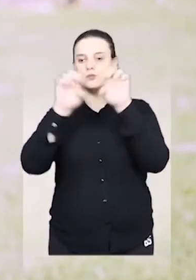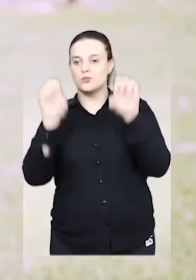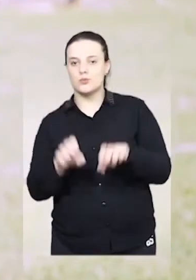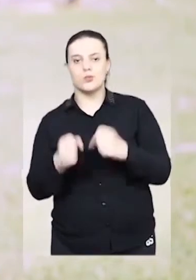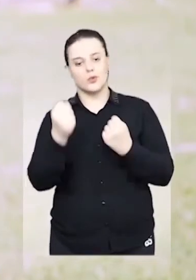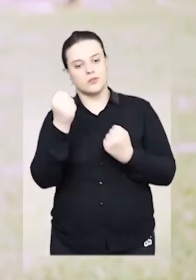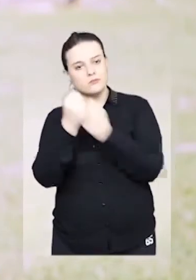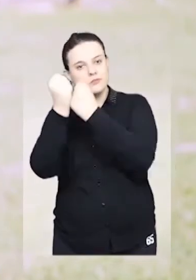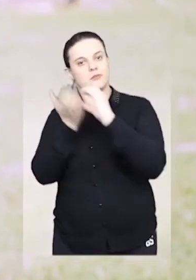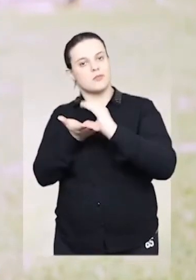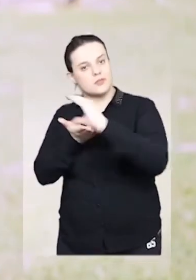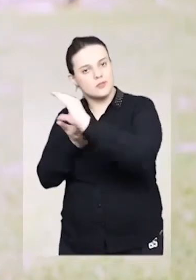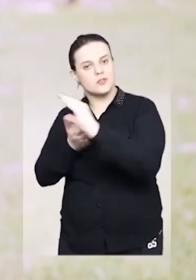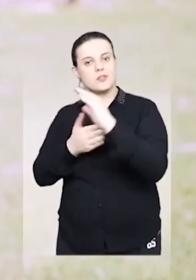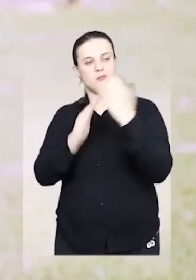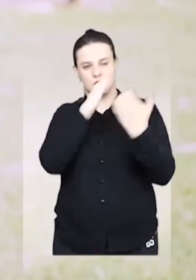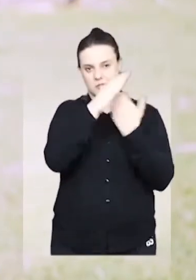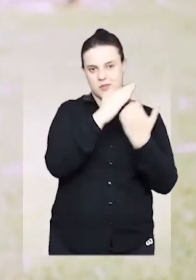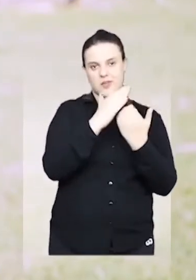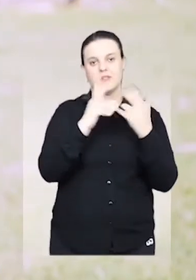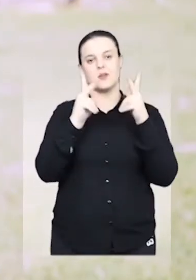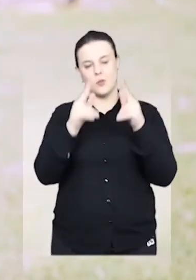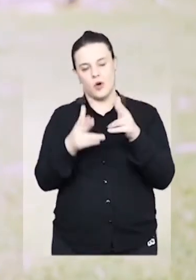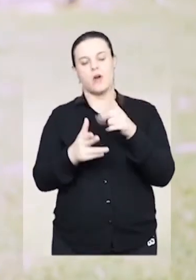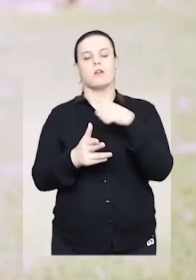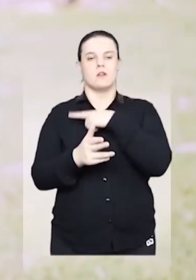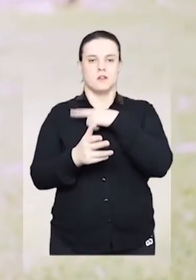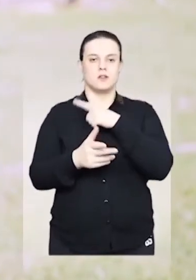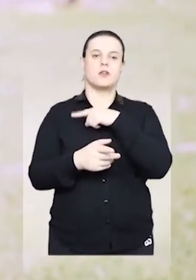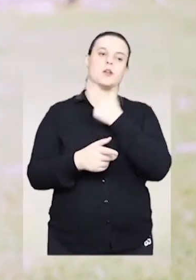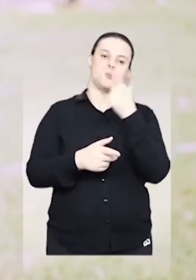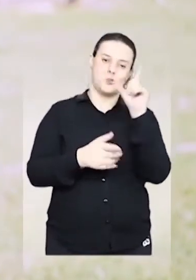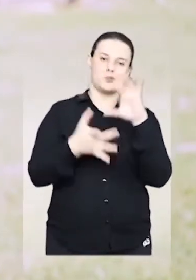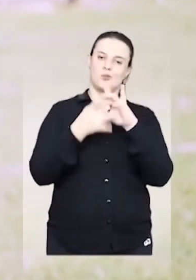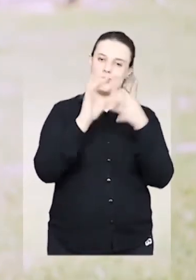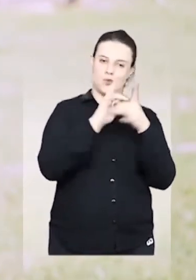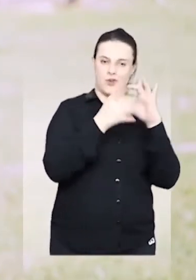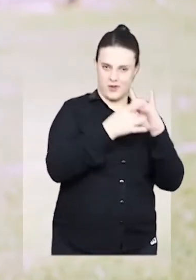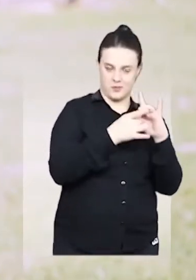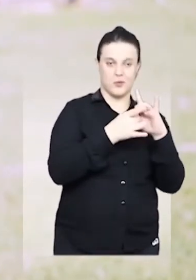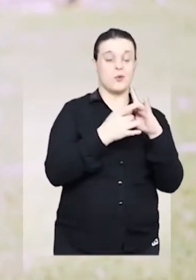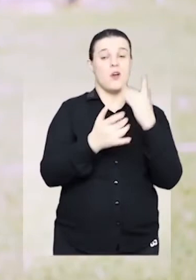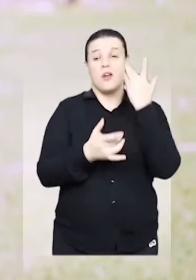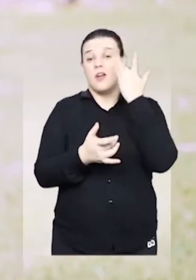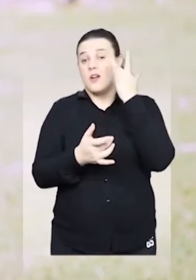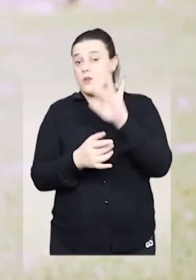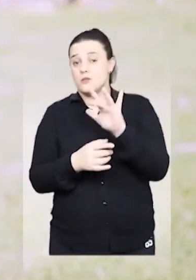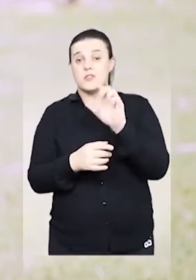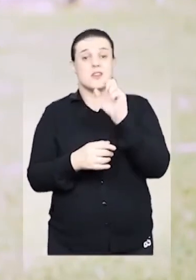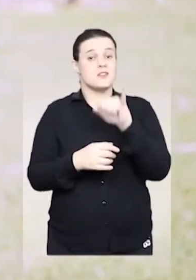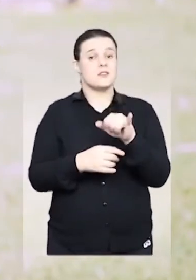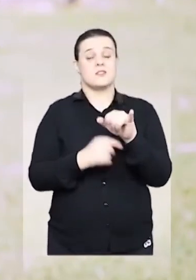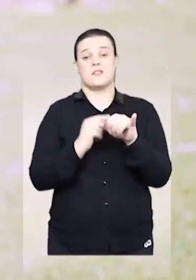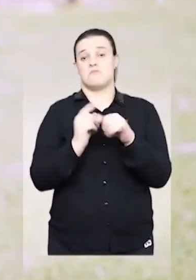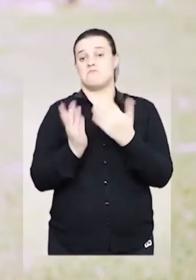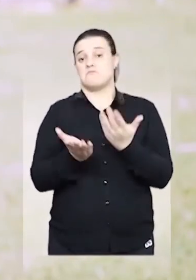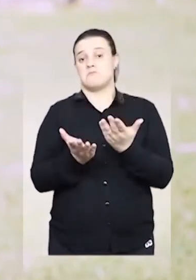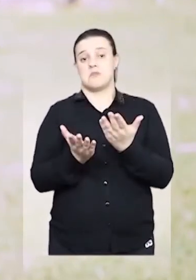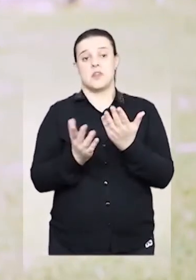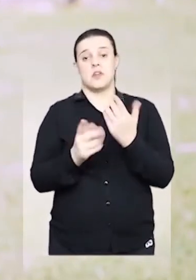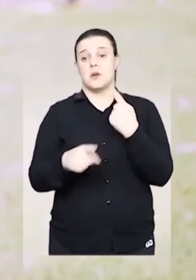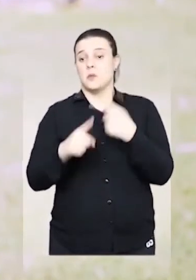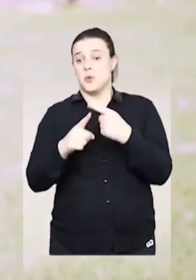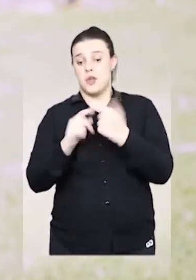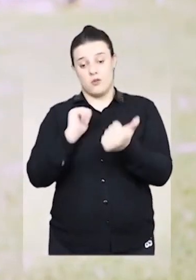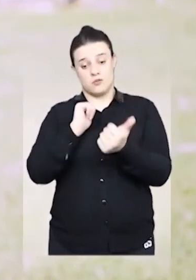de patrocínios e tudo mais que a gente vê dentro do esporte olímpico. Eu não sei se é a questão